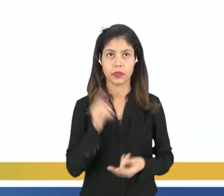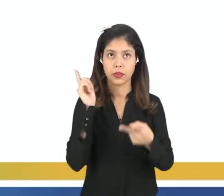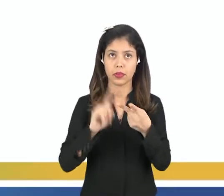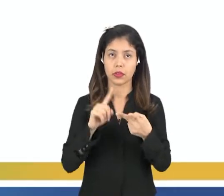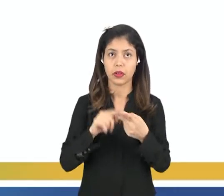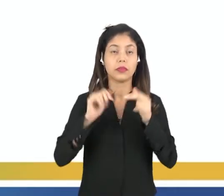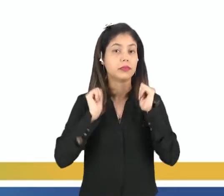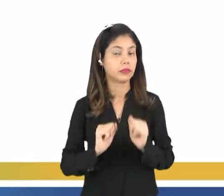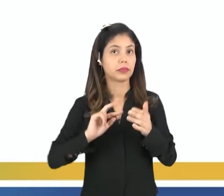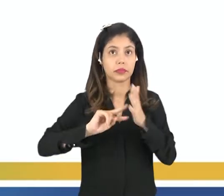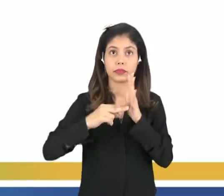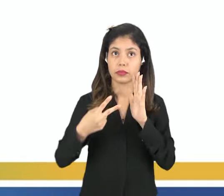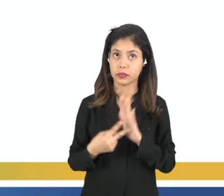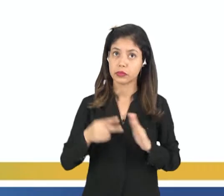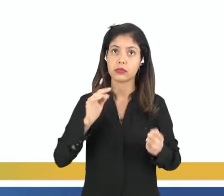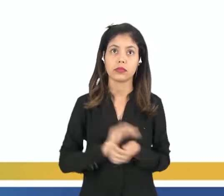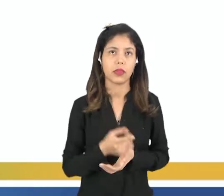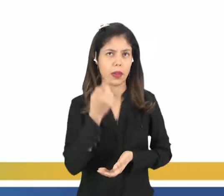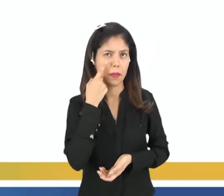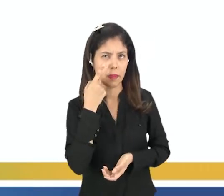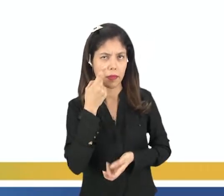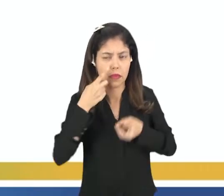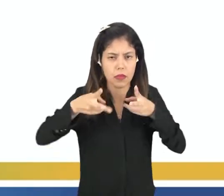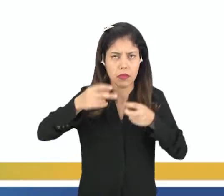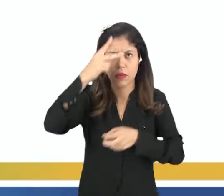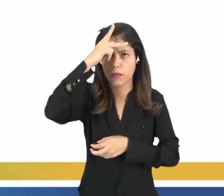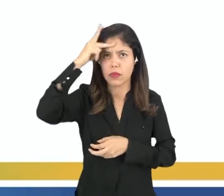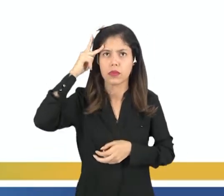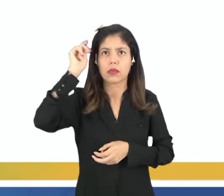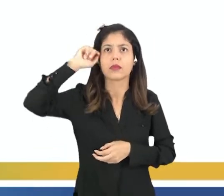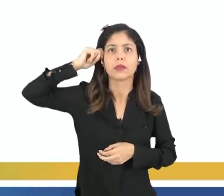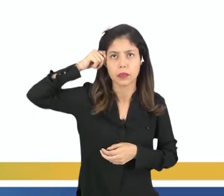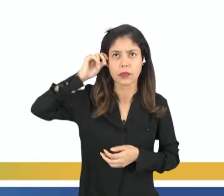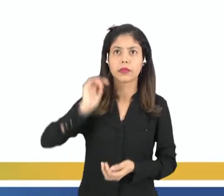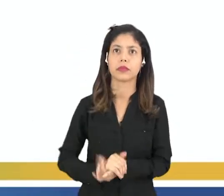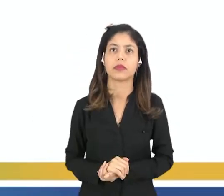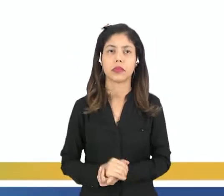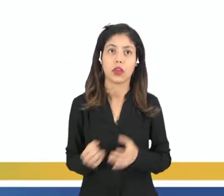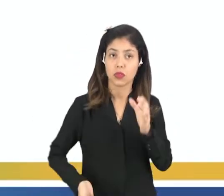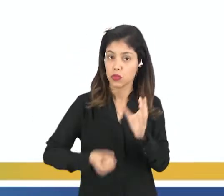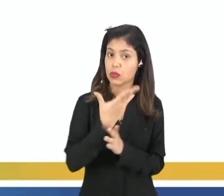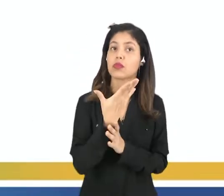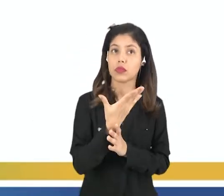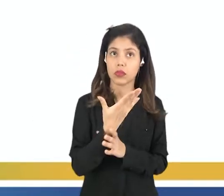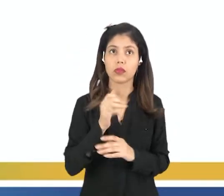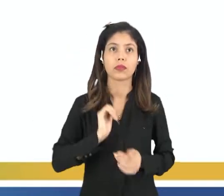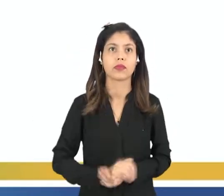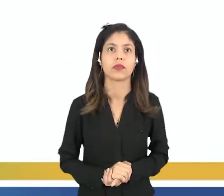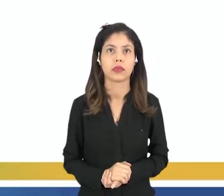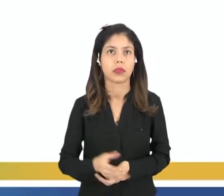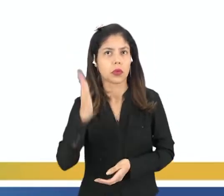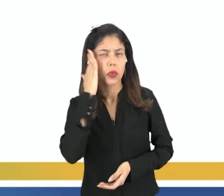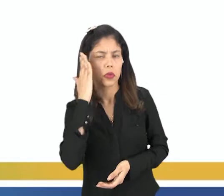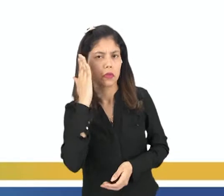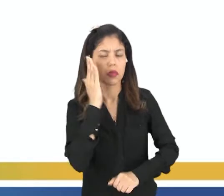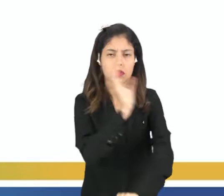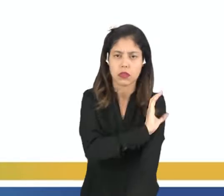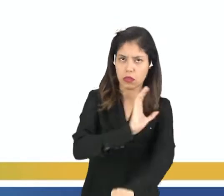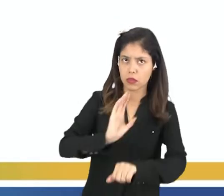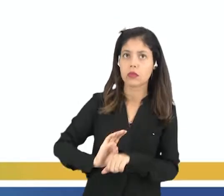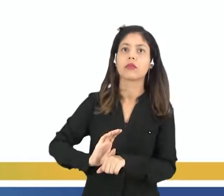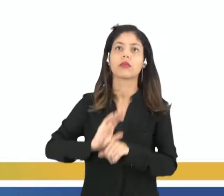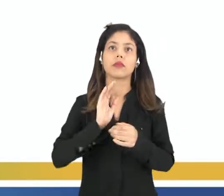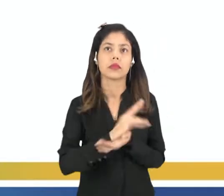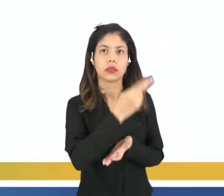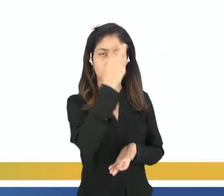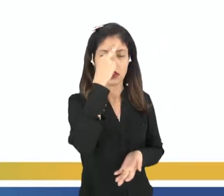Segundo, pode significar a percepção da pessoa negra em relação às suas origens, no entendimento das raízes